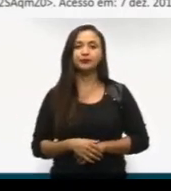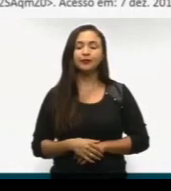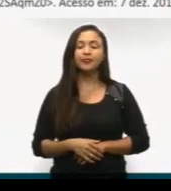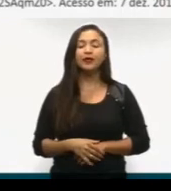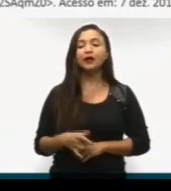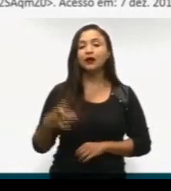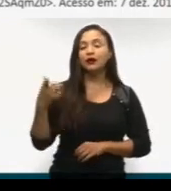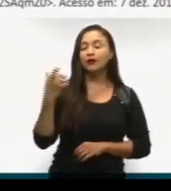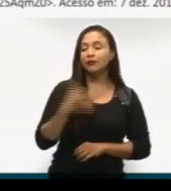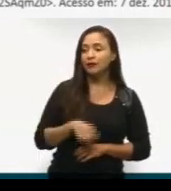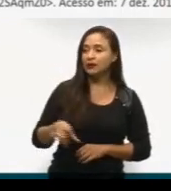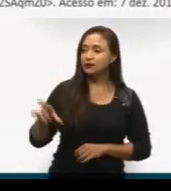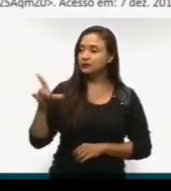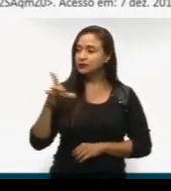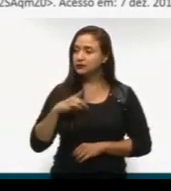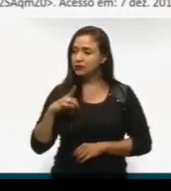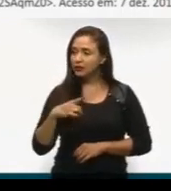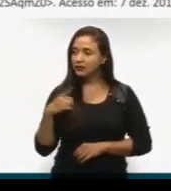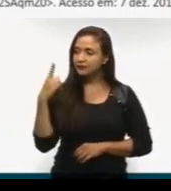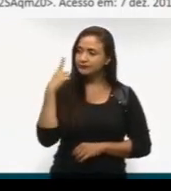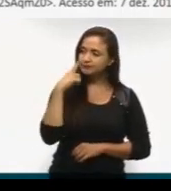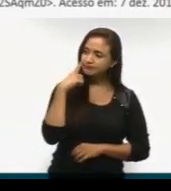desse código,